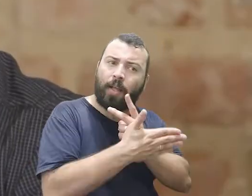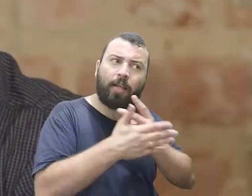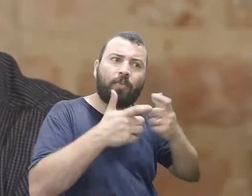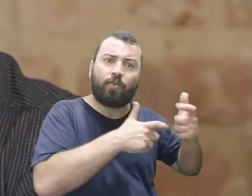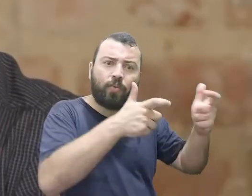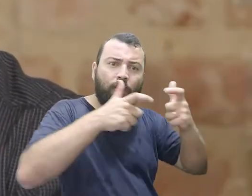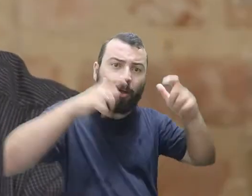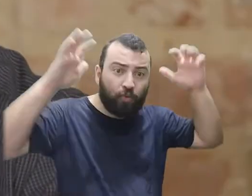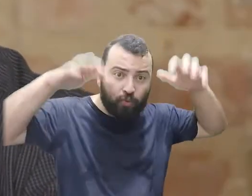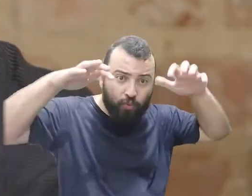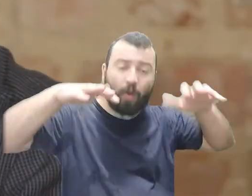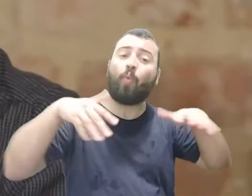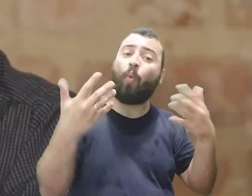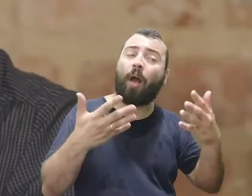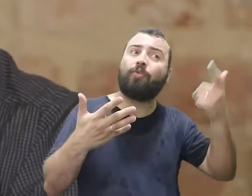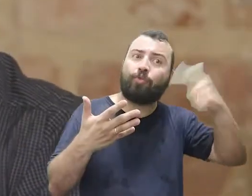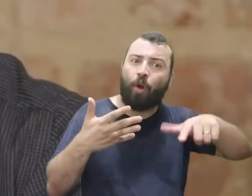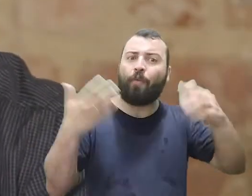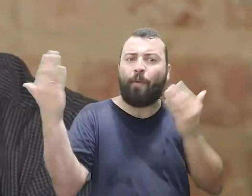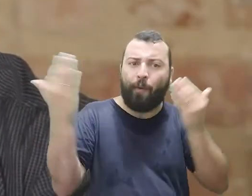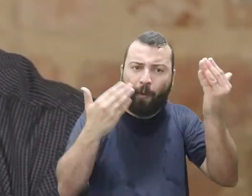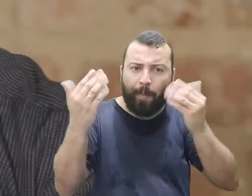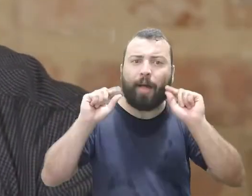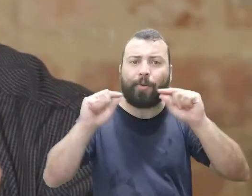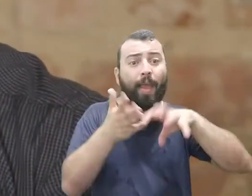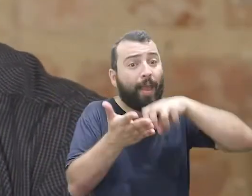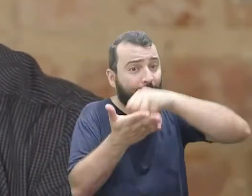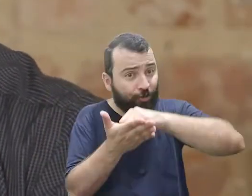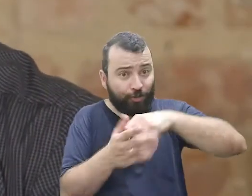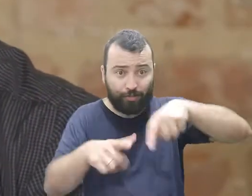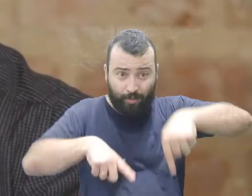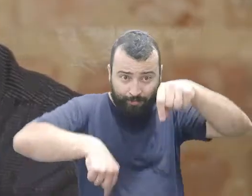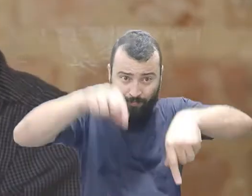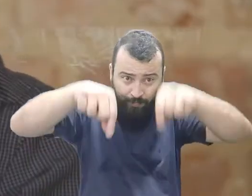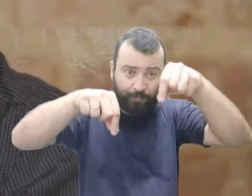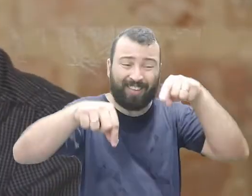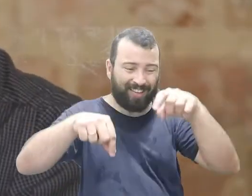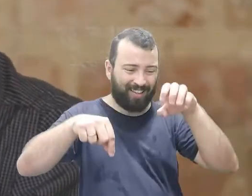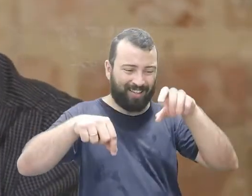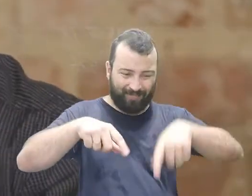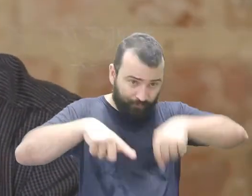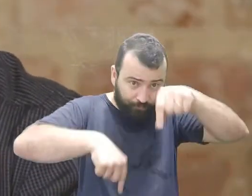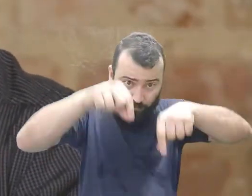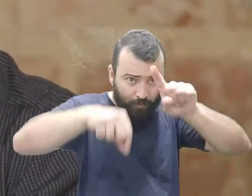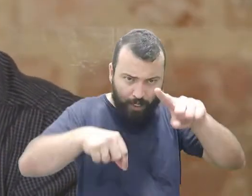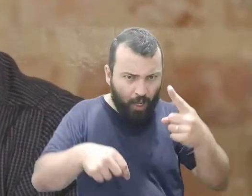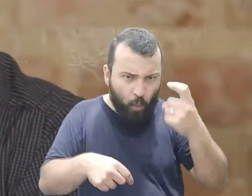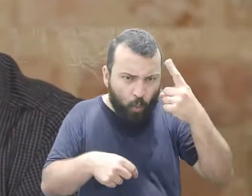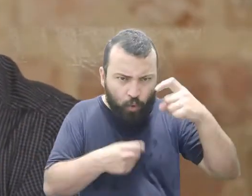nas precipitações quando, de novo, a gente compara registros de espeleotema. Os espeleotemas não são